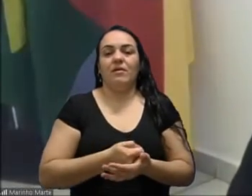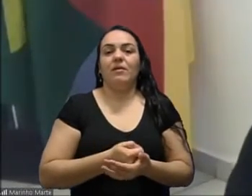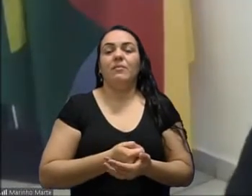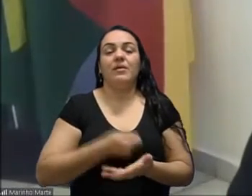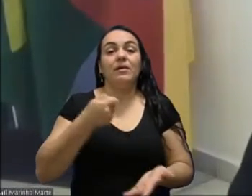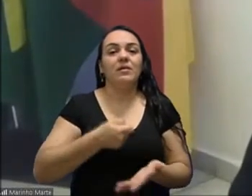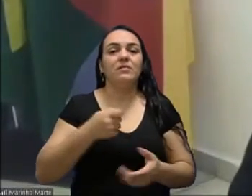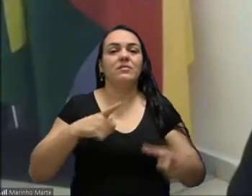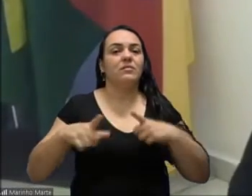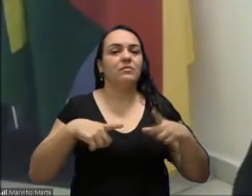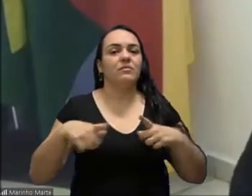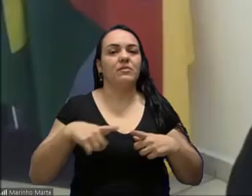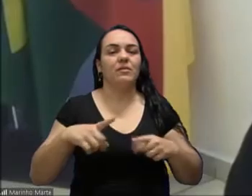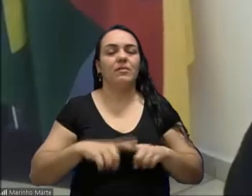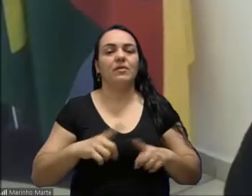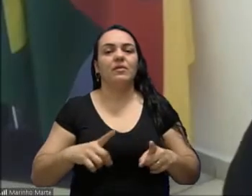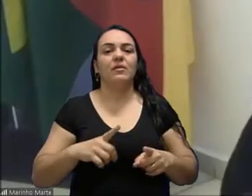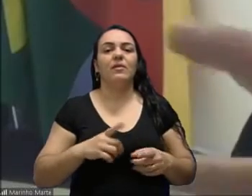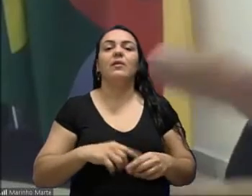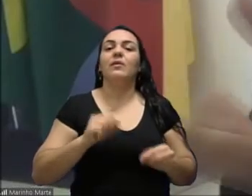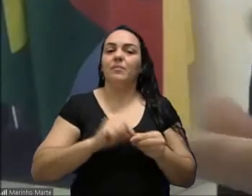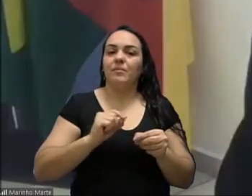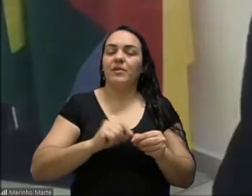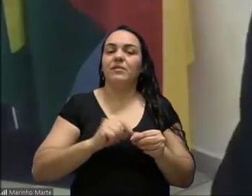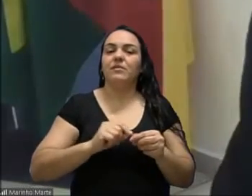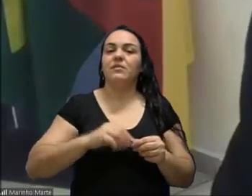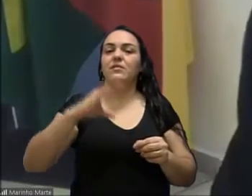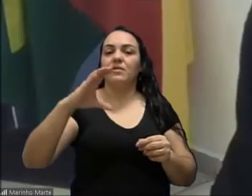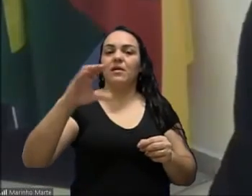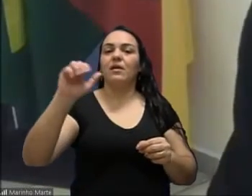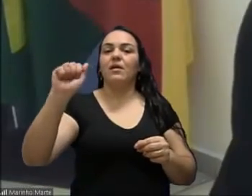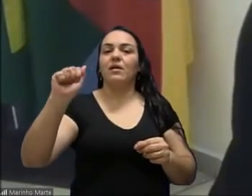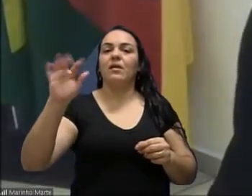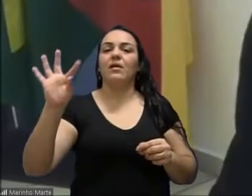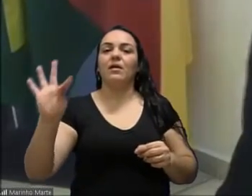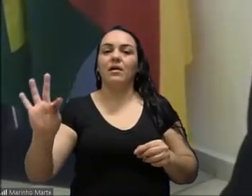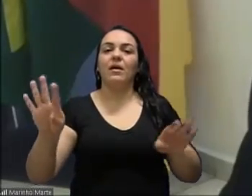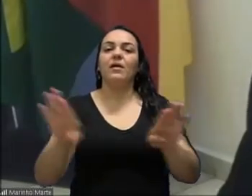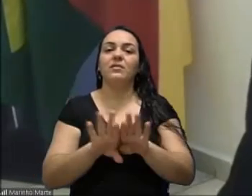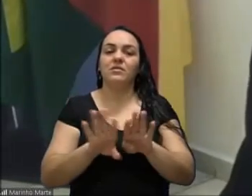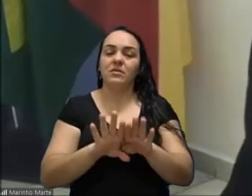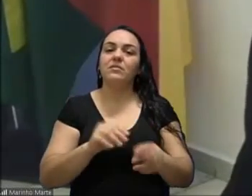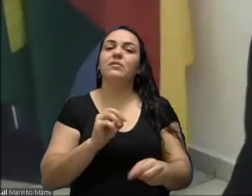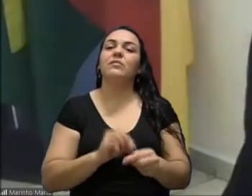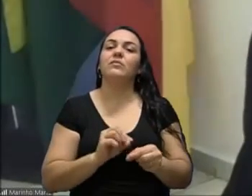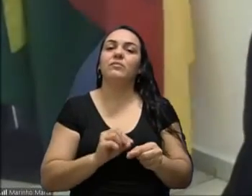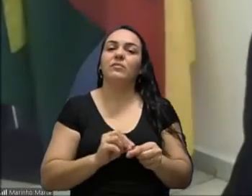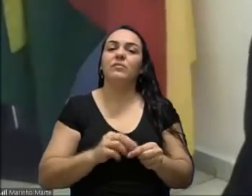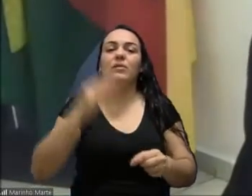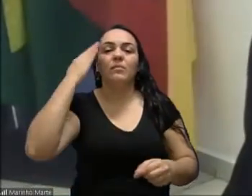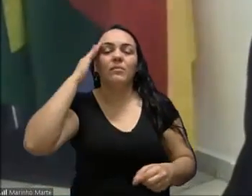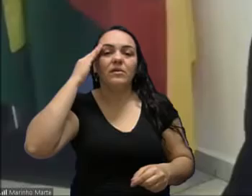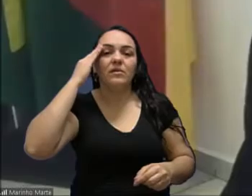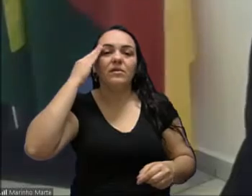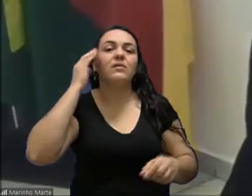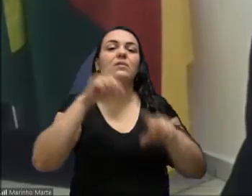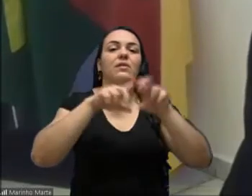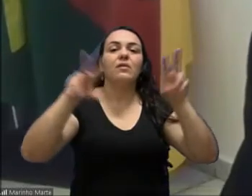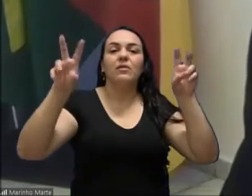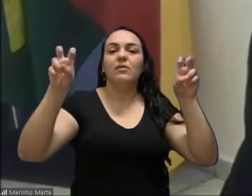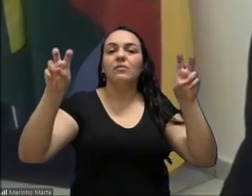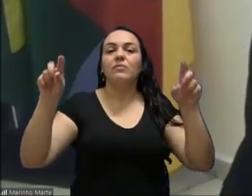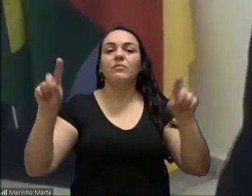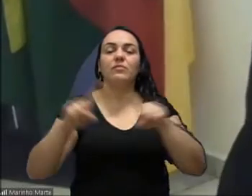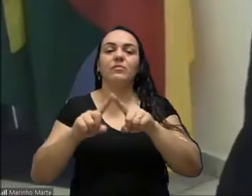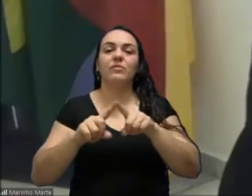atividade a laboral então me parece ou tenho quase certeza que existe uma distorção no entendimento quanto a matéria de